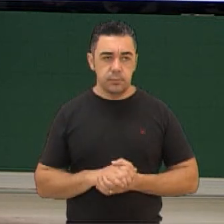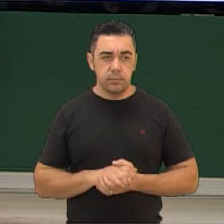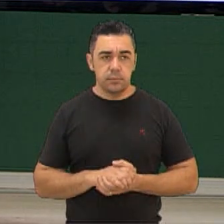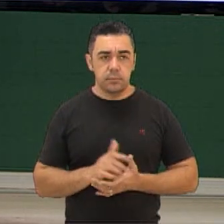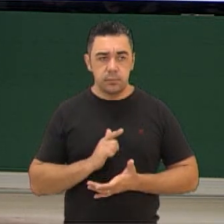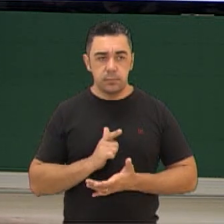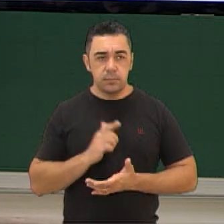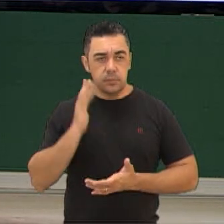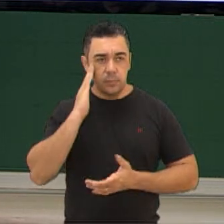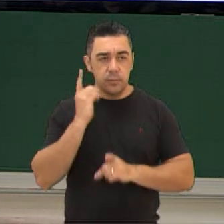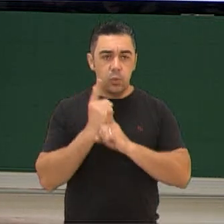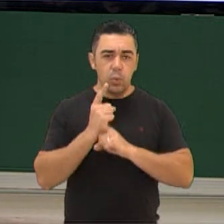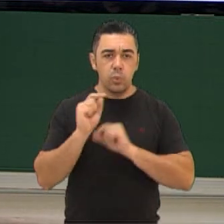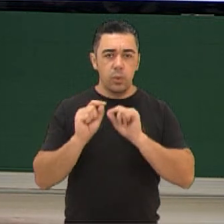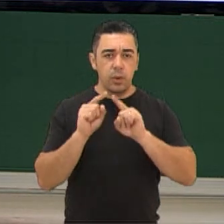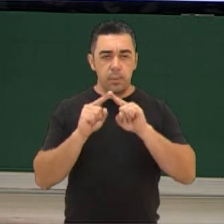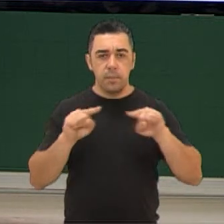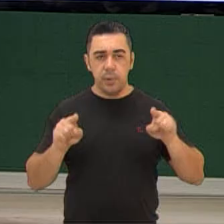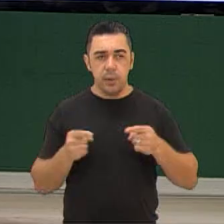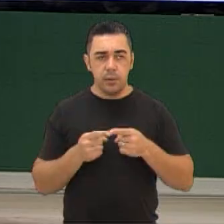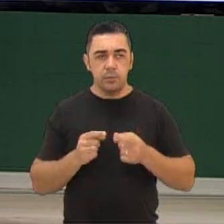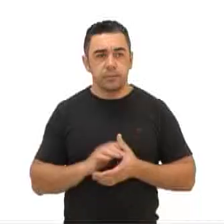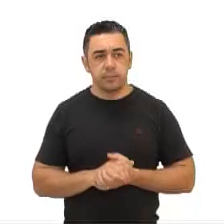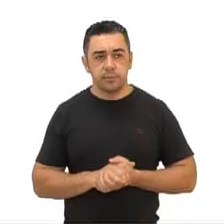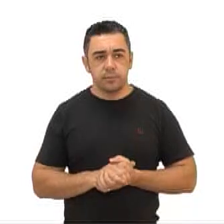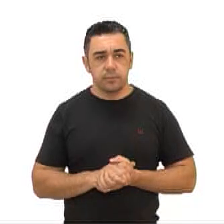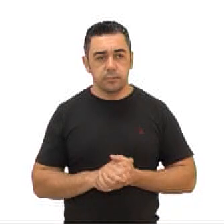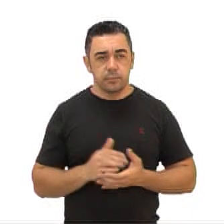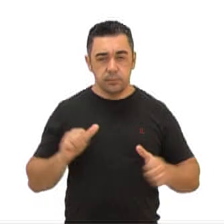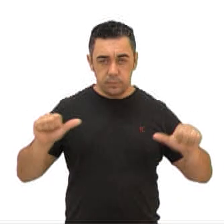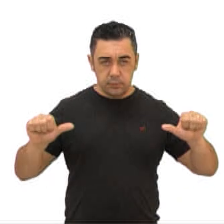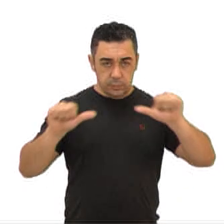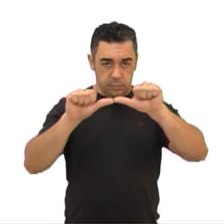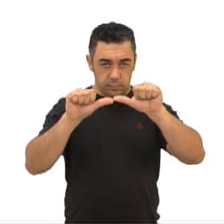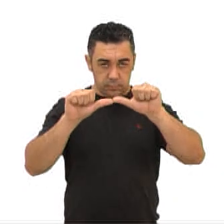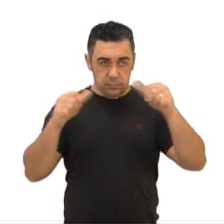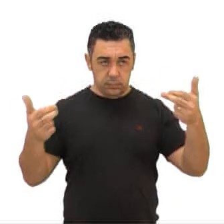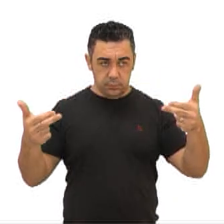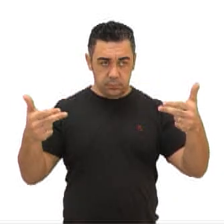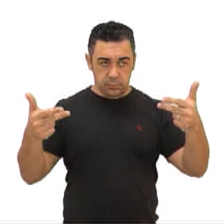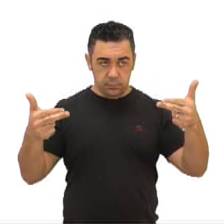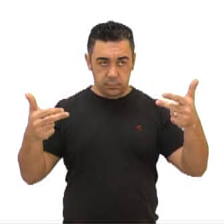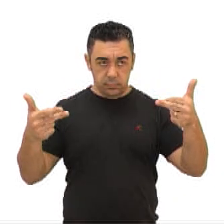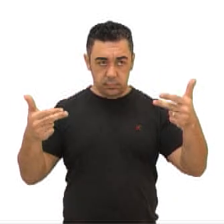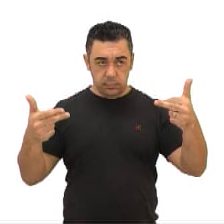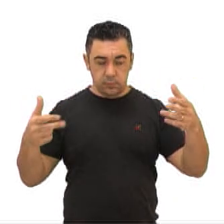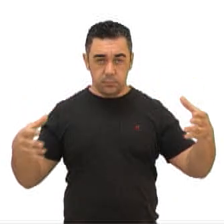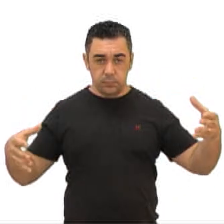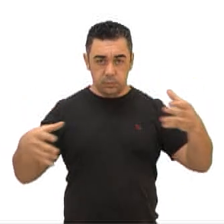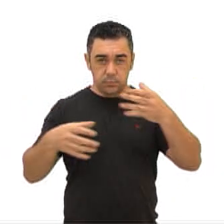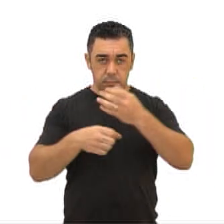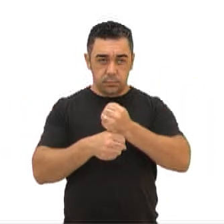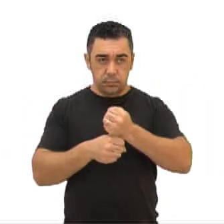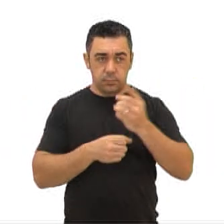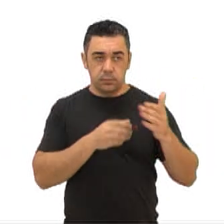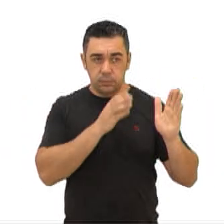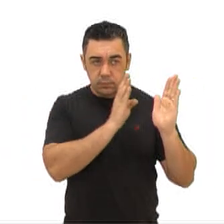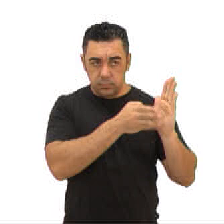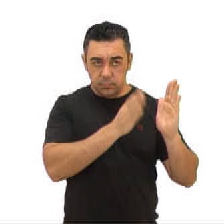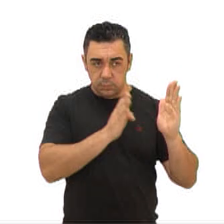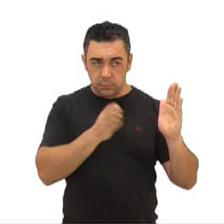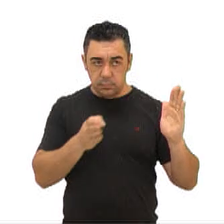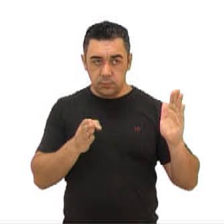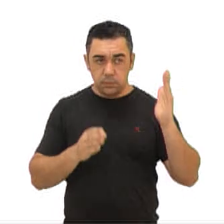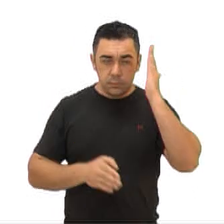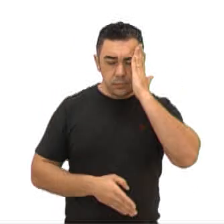ter o valor da pera. Pela propriedade simétrica, você vai fazendo a soma dos valores que você